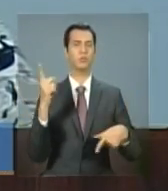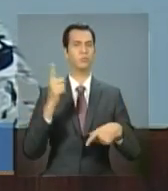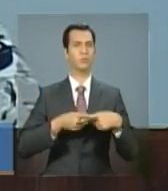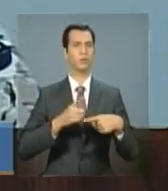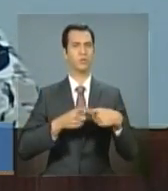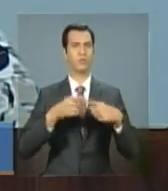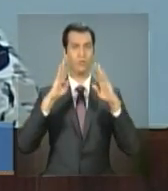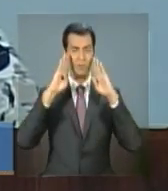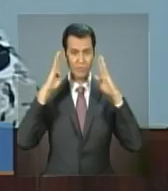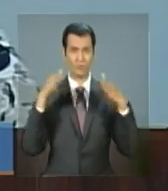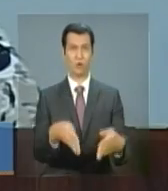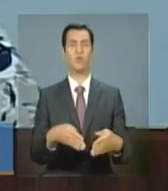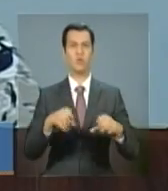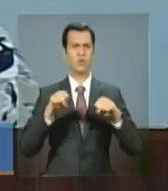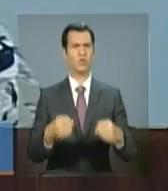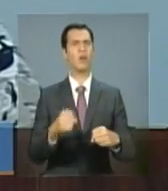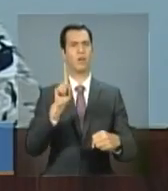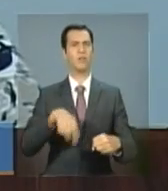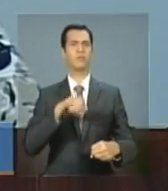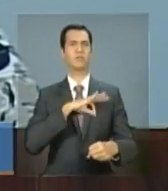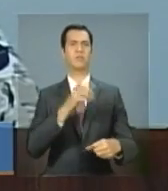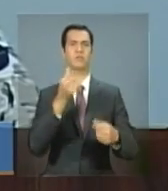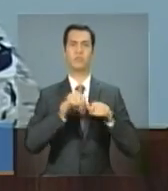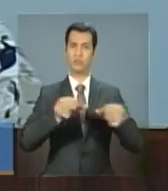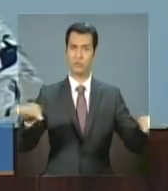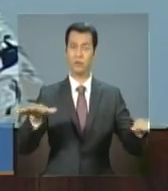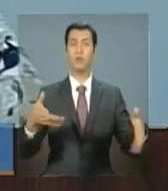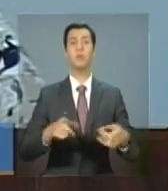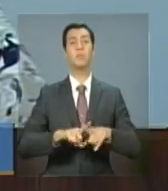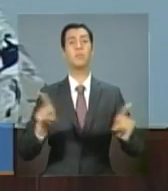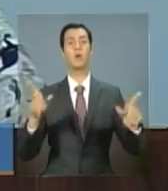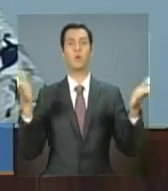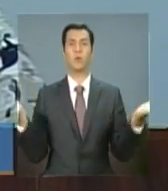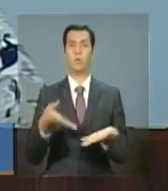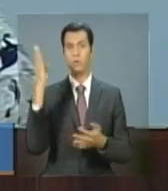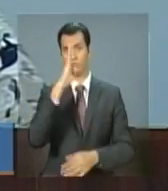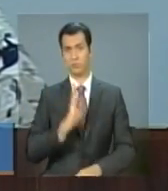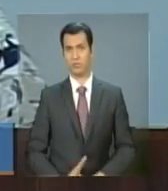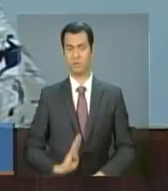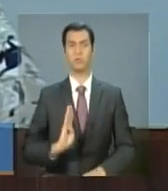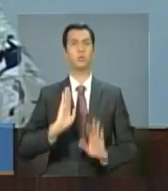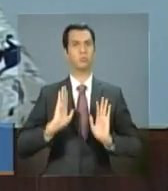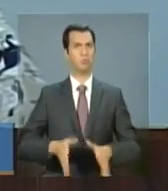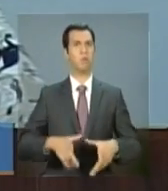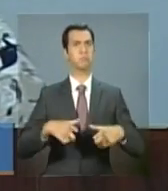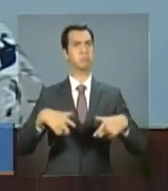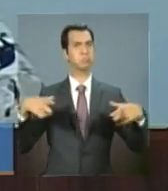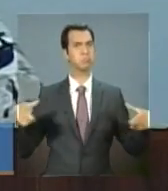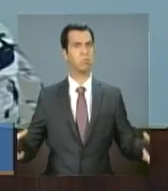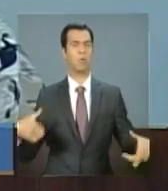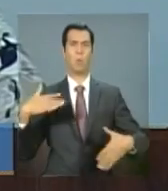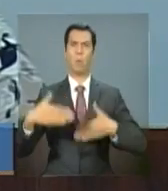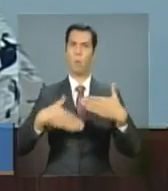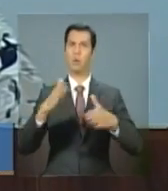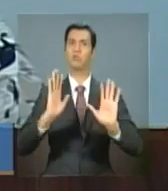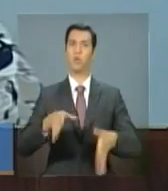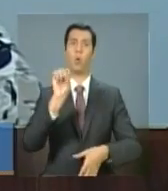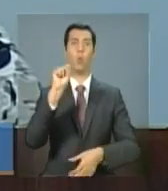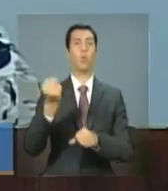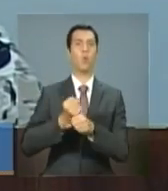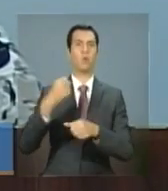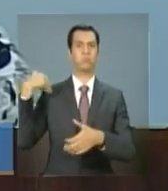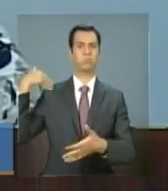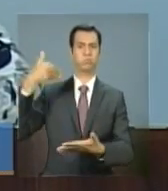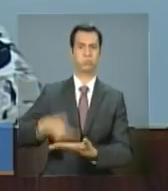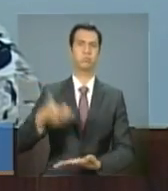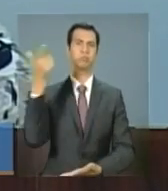enfoque em transferência de renda. Mas no Brasil de hoje, que é um Brasil que cresce, um Brasil que já tirou, nesses 8 anos, 28